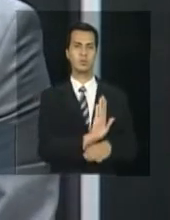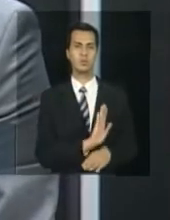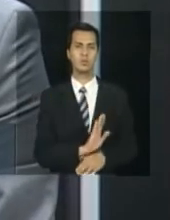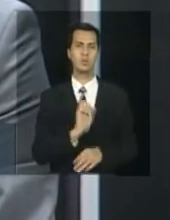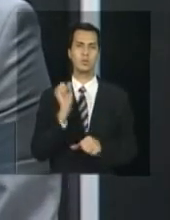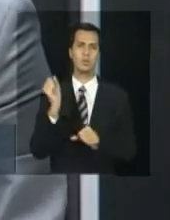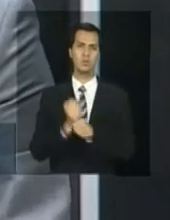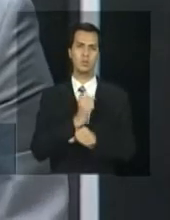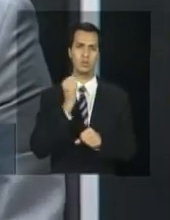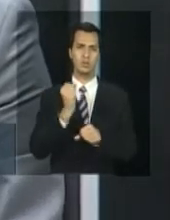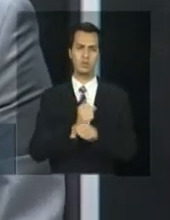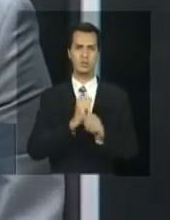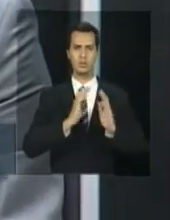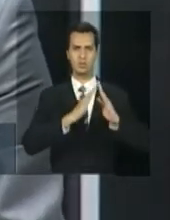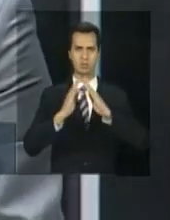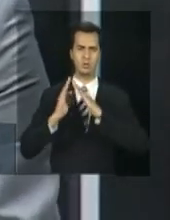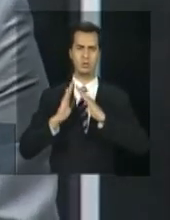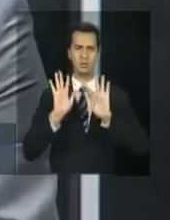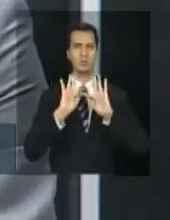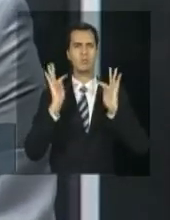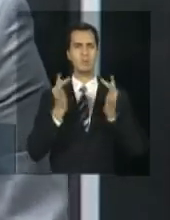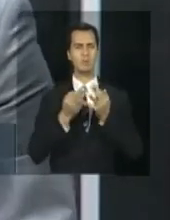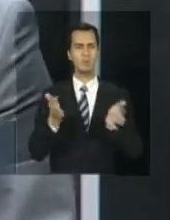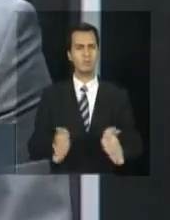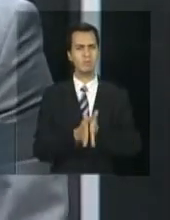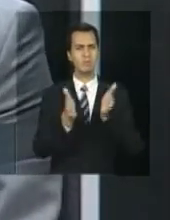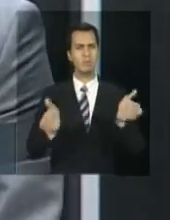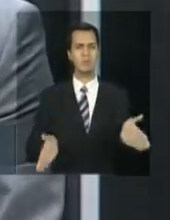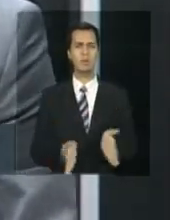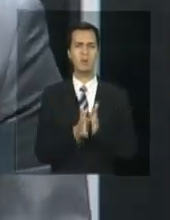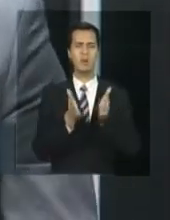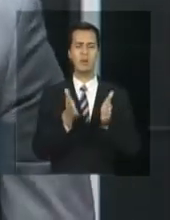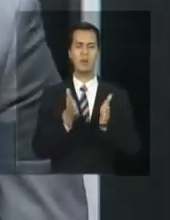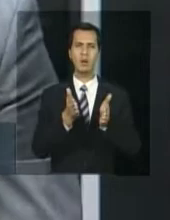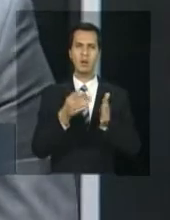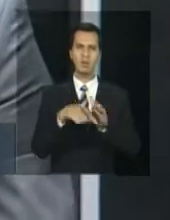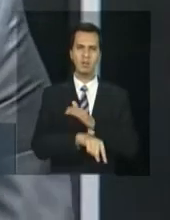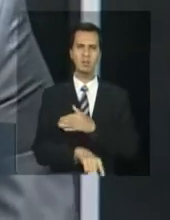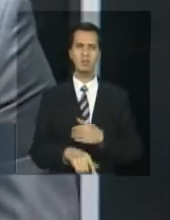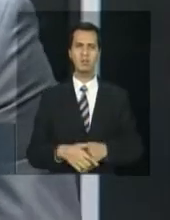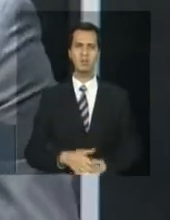construção de moradias para as famílias de baixa renda, de mais baixa renda.